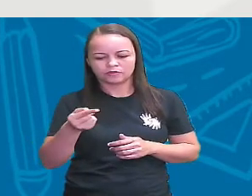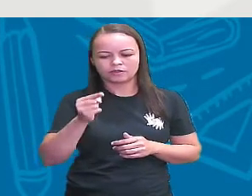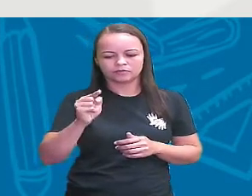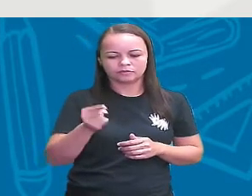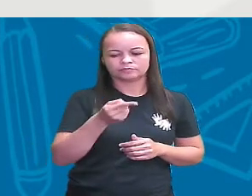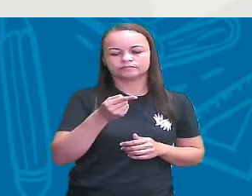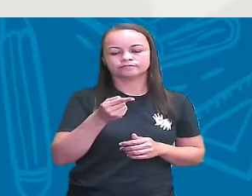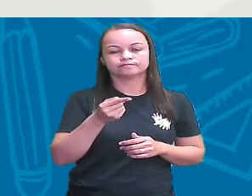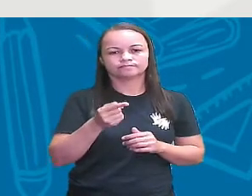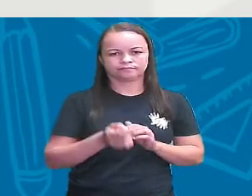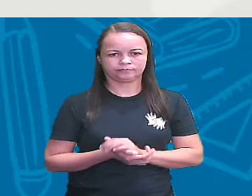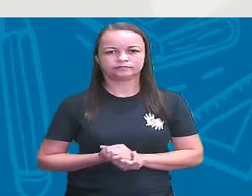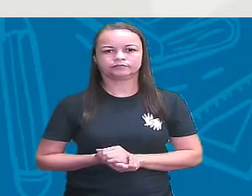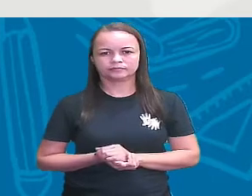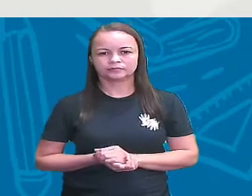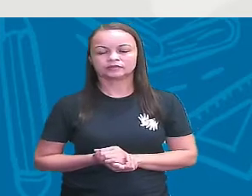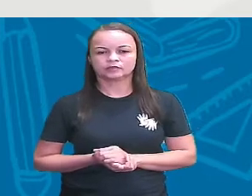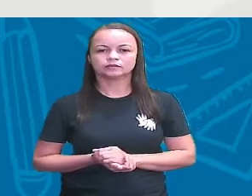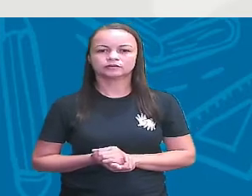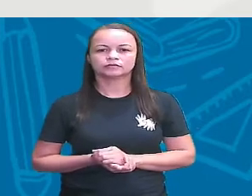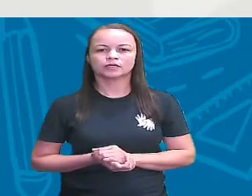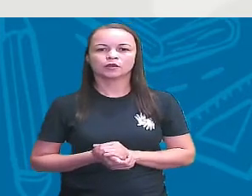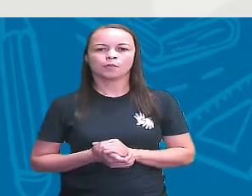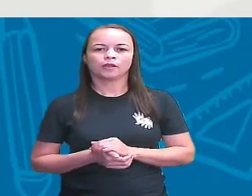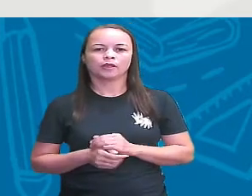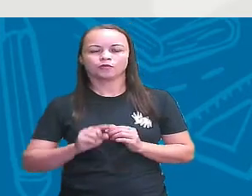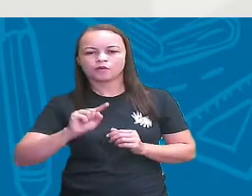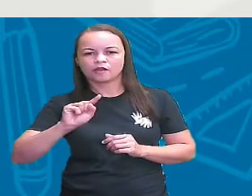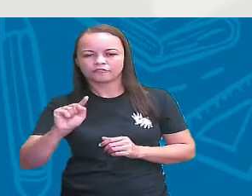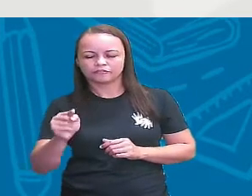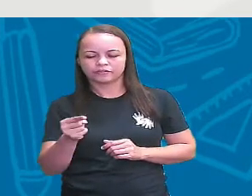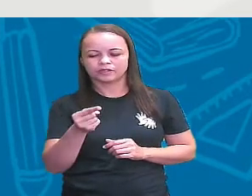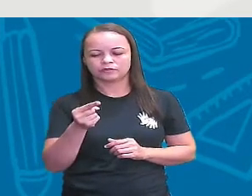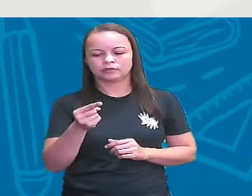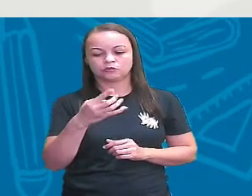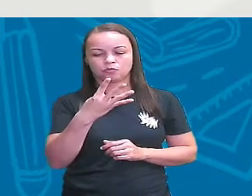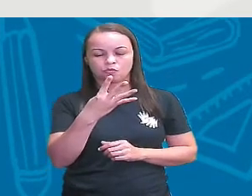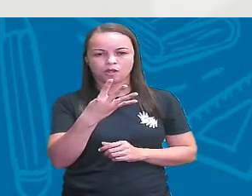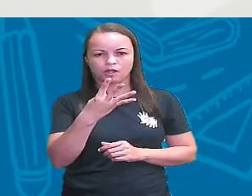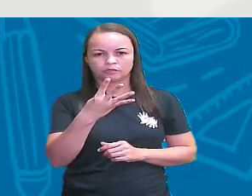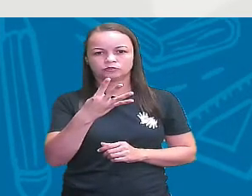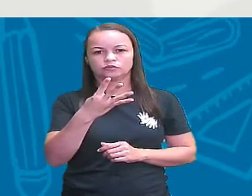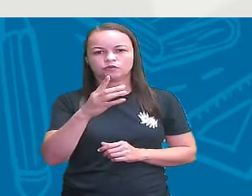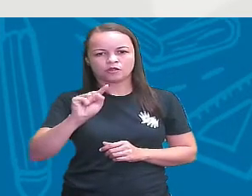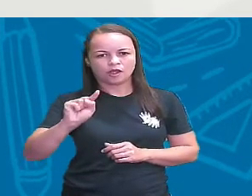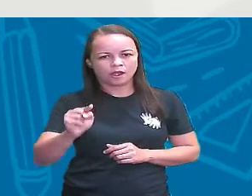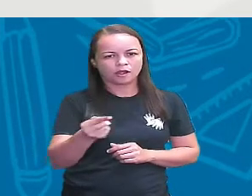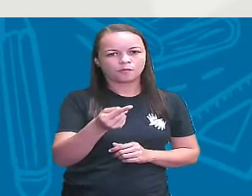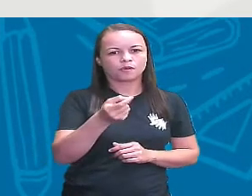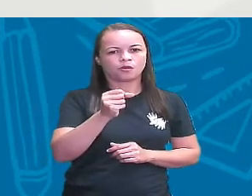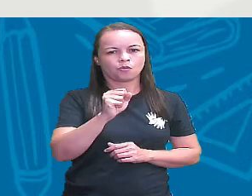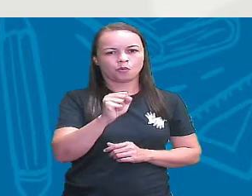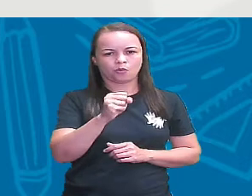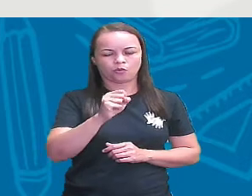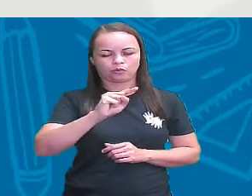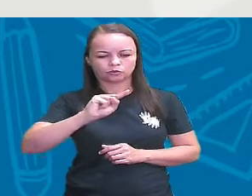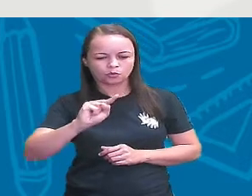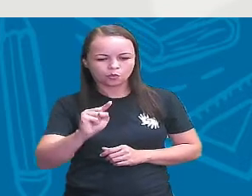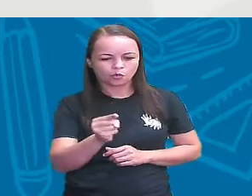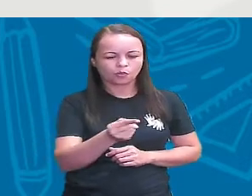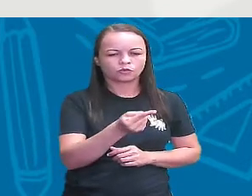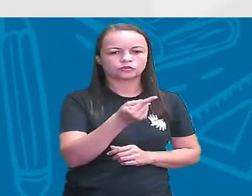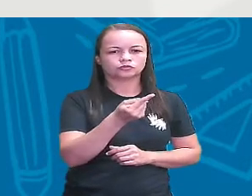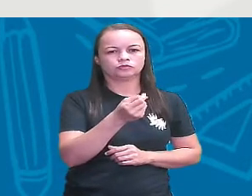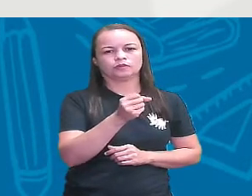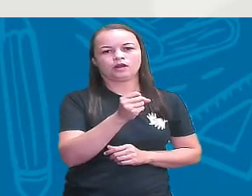milímetro. Então, eu vou pegar minha vírgula aí, do 4 vou arrastar para o 8, do 8 vou arrastar para